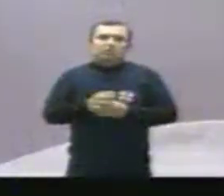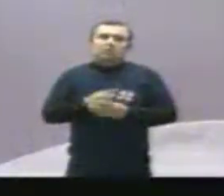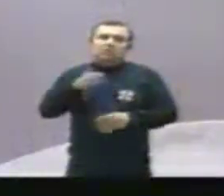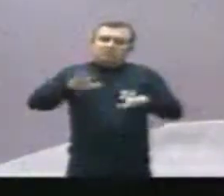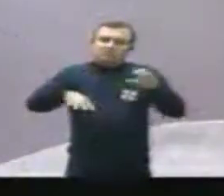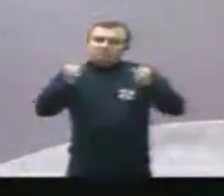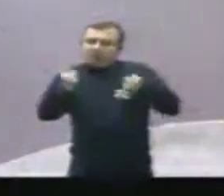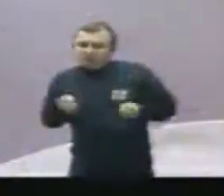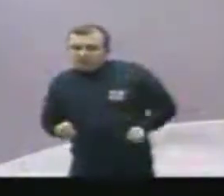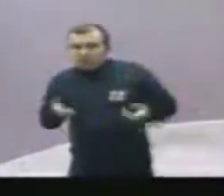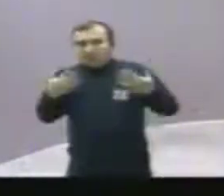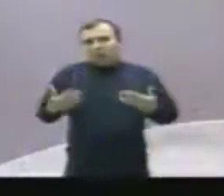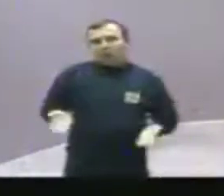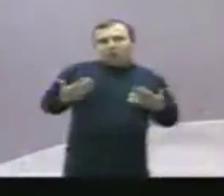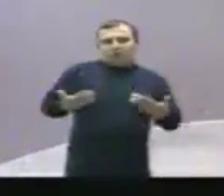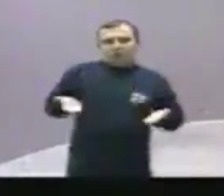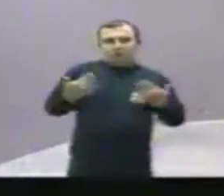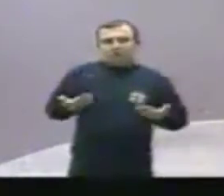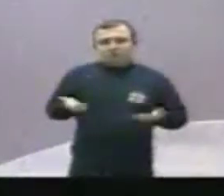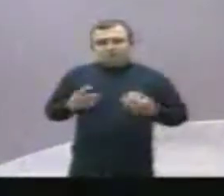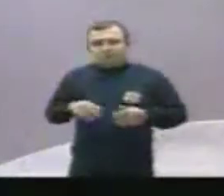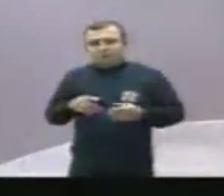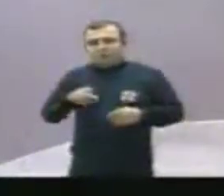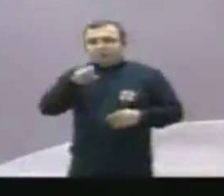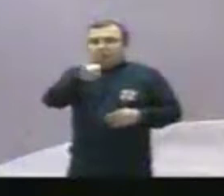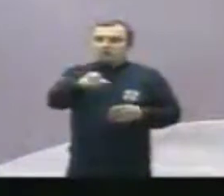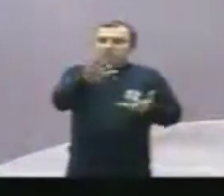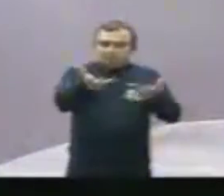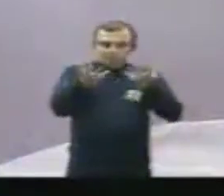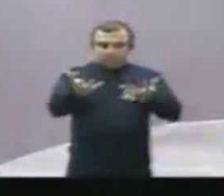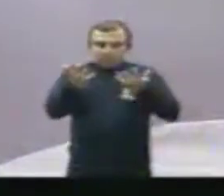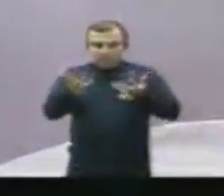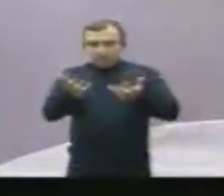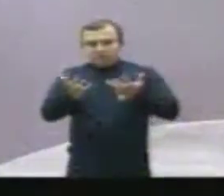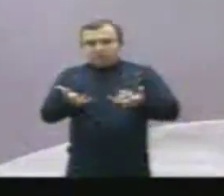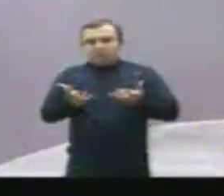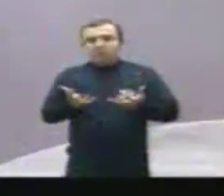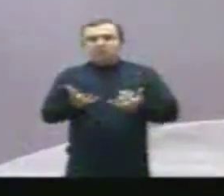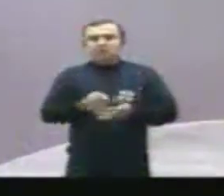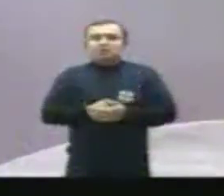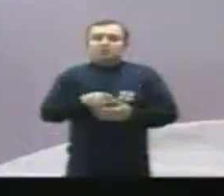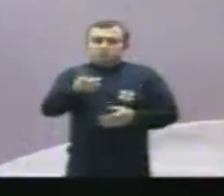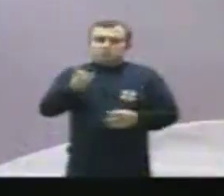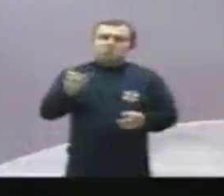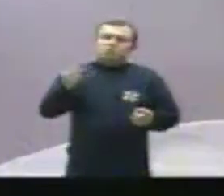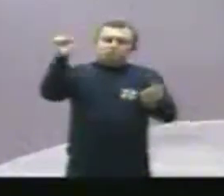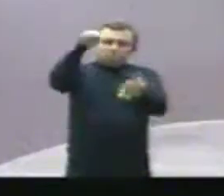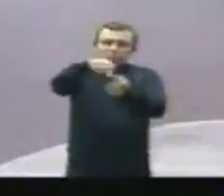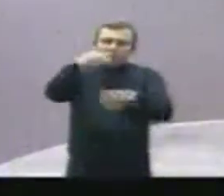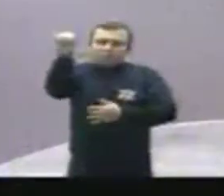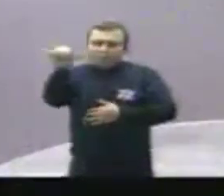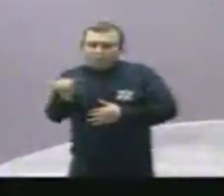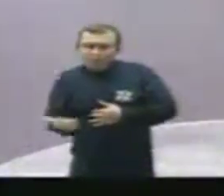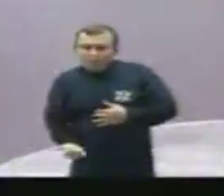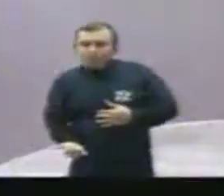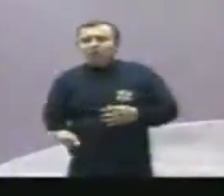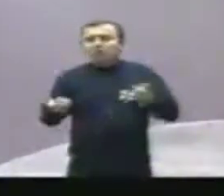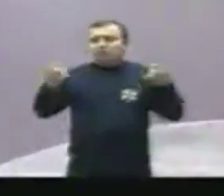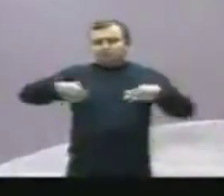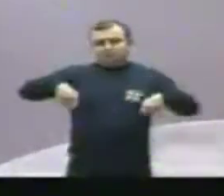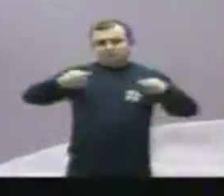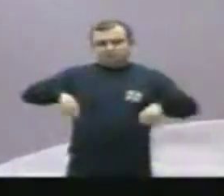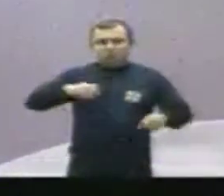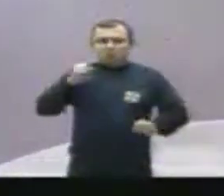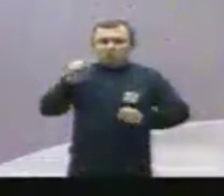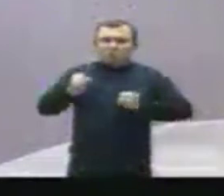muito pesado ou se ele está leve. Porque se você quiser, por exemplo, alcançar um objetivo de emagrecimento, você precisa